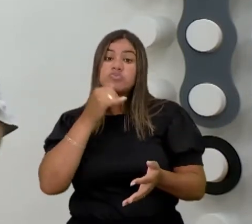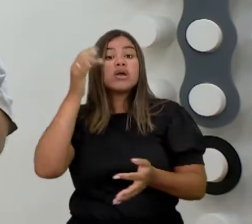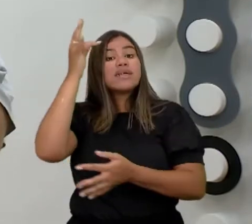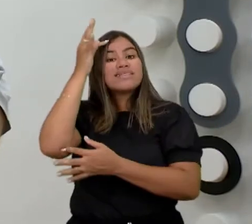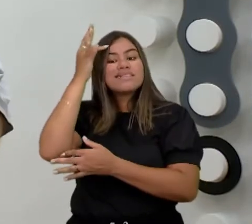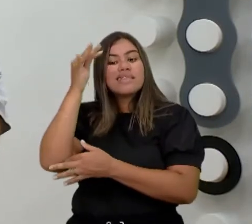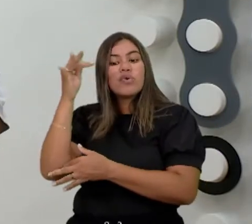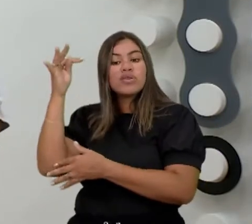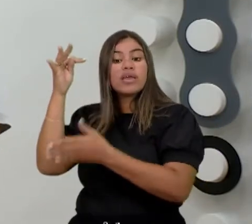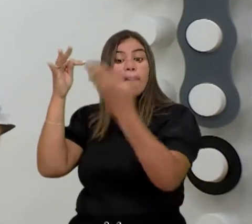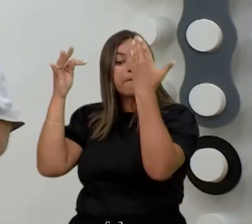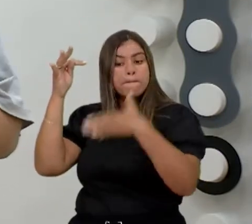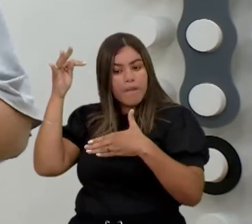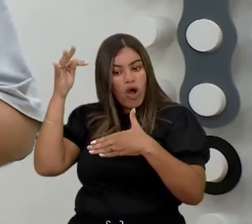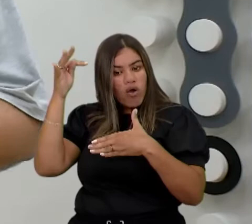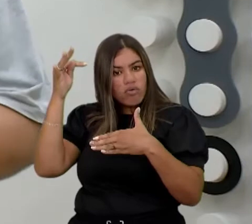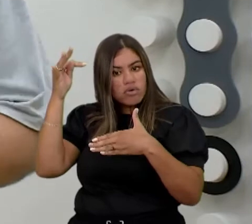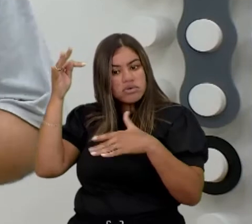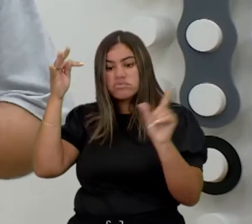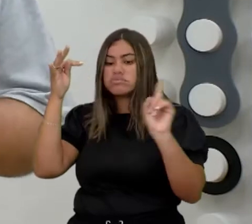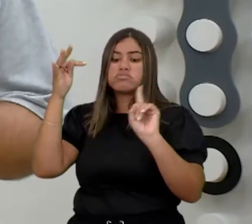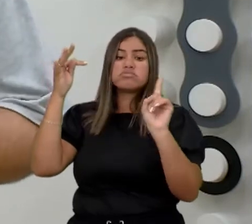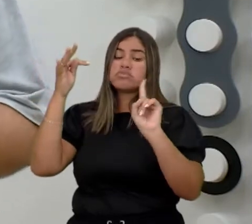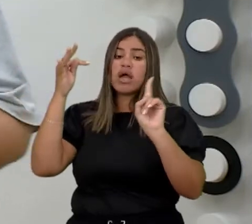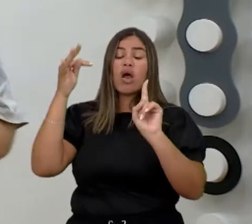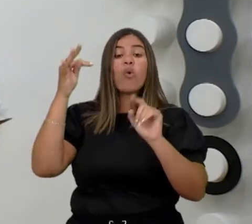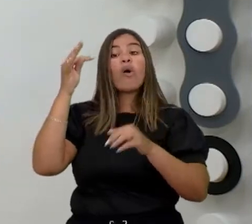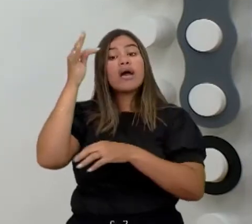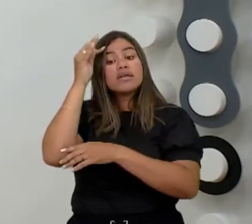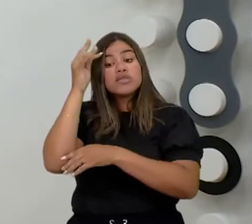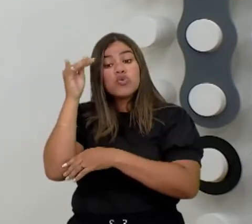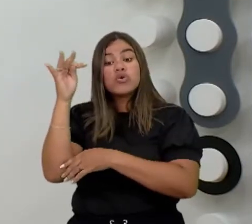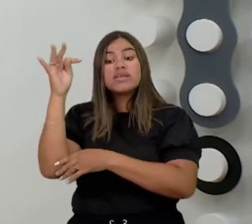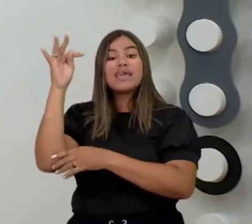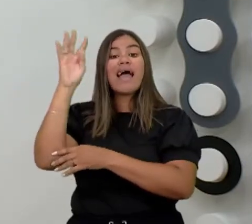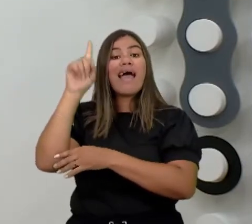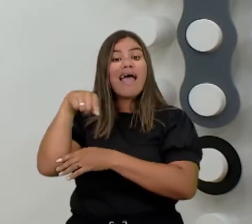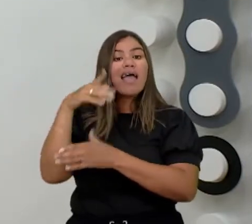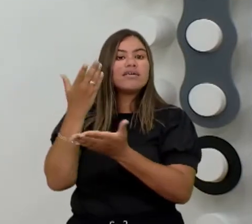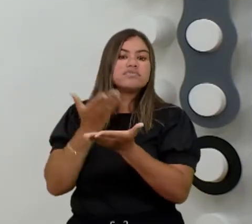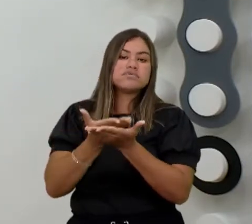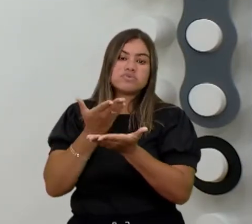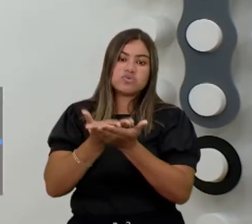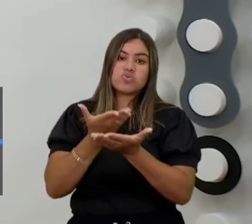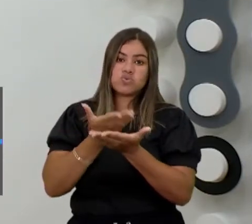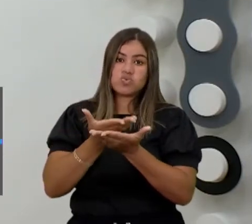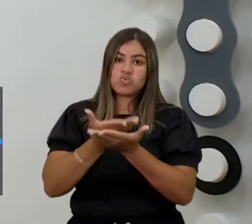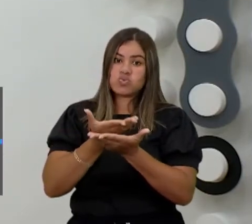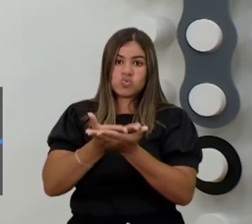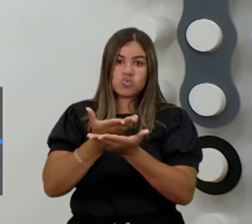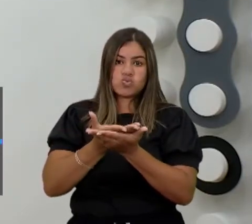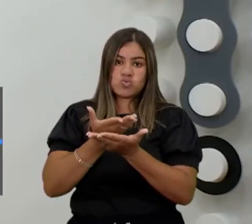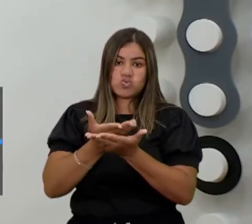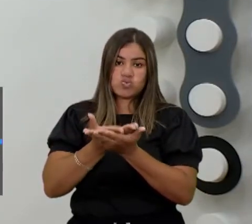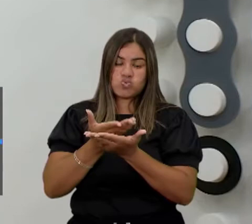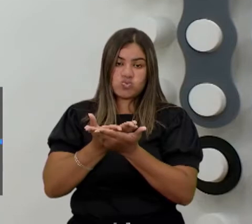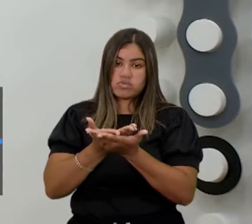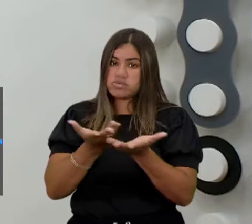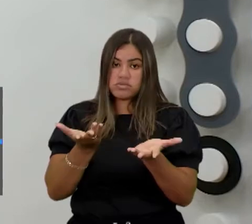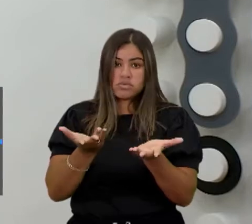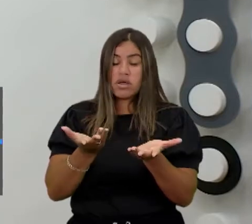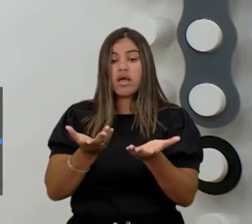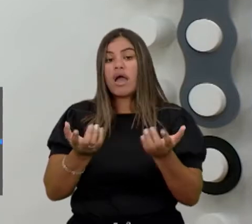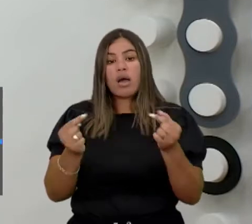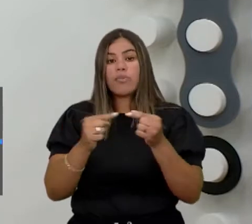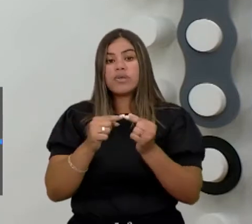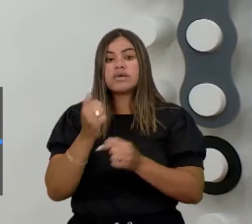uma comprovação. A gente sabe que a ciência ela vai através de estudos, né? E de situações concretas, que há